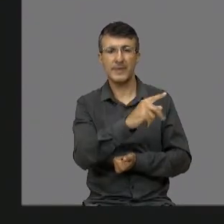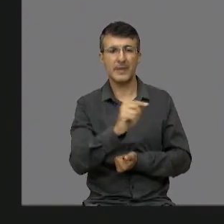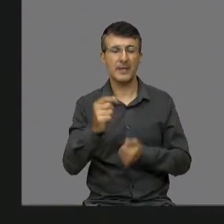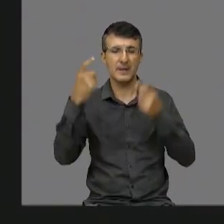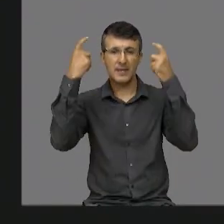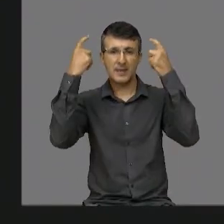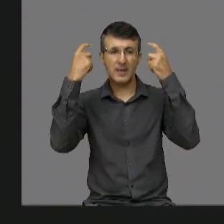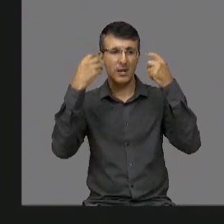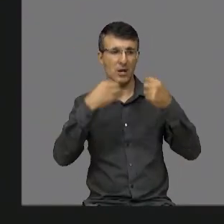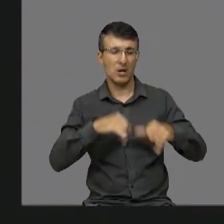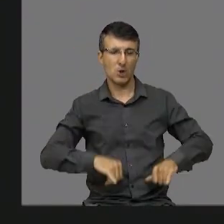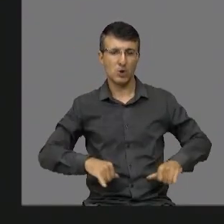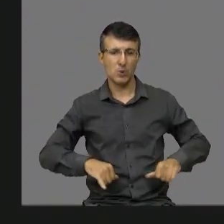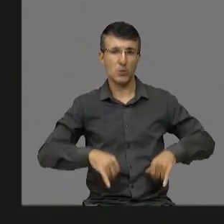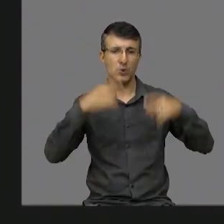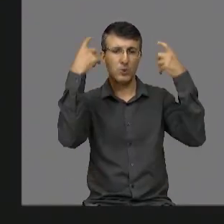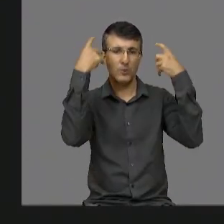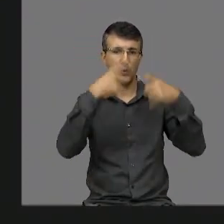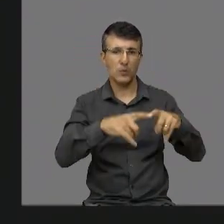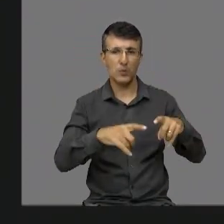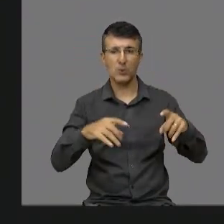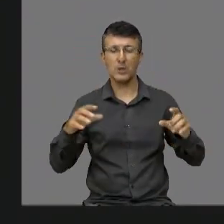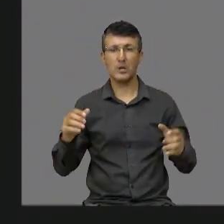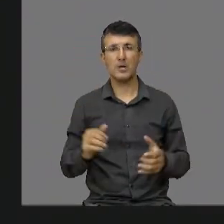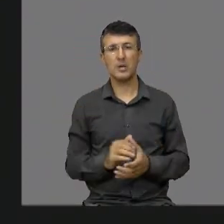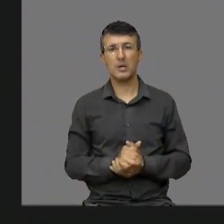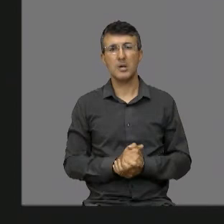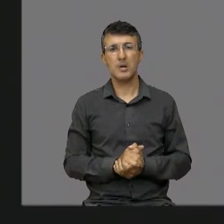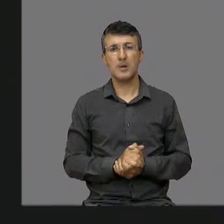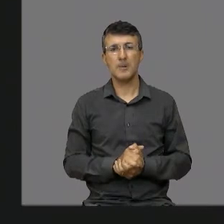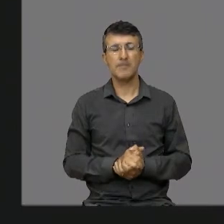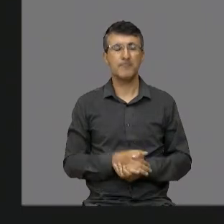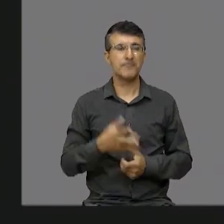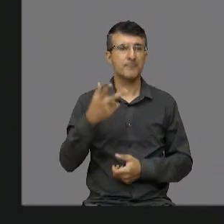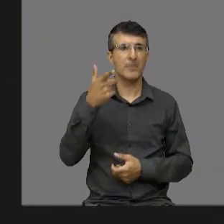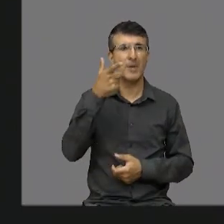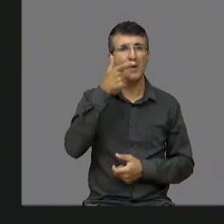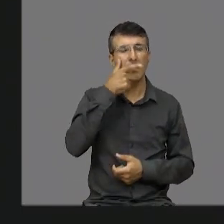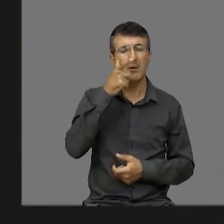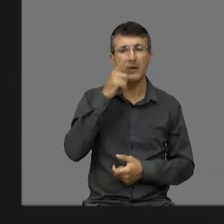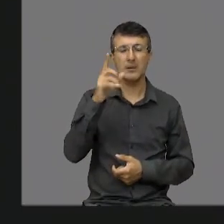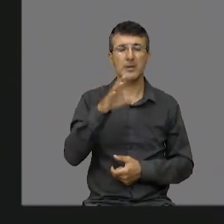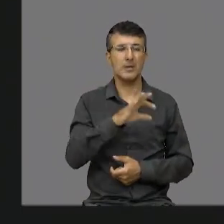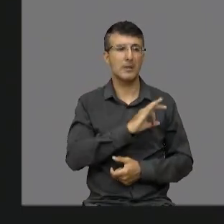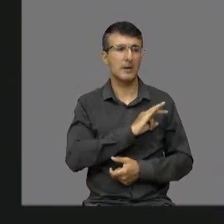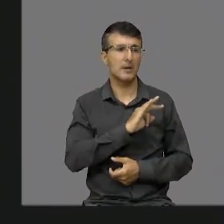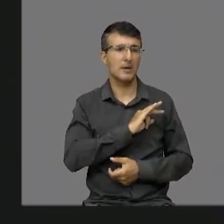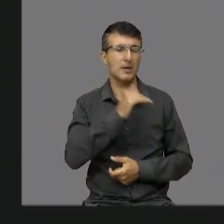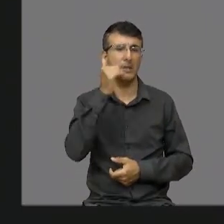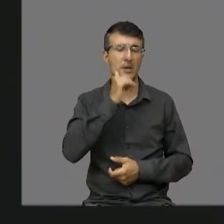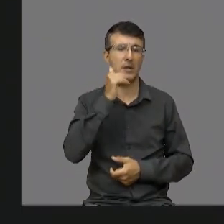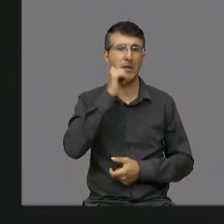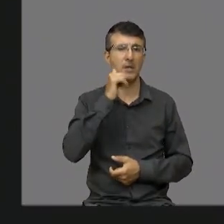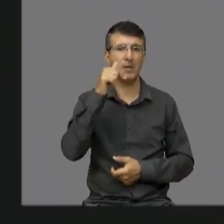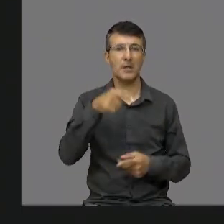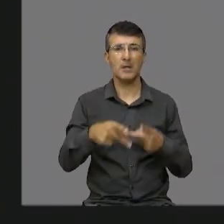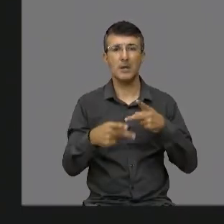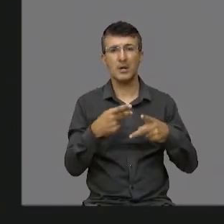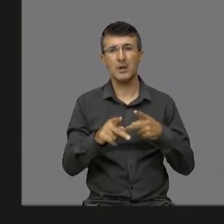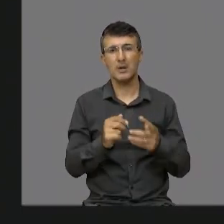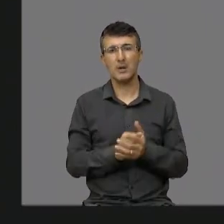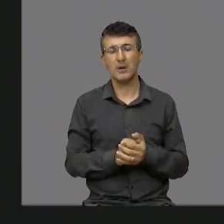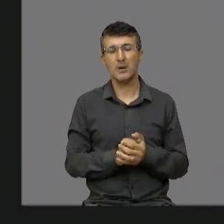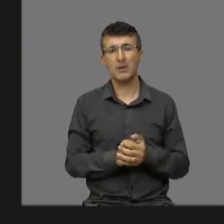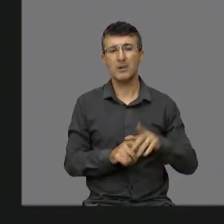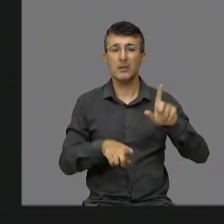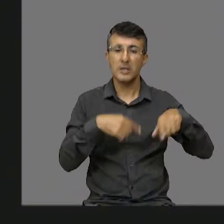né? Então, assim, eu vejo que a Delegacia da Mulher em São José, depois que nós perdemos esse acolhimento,